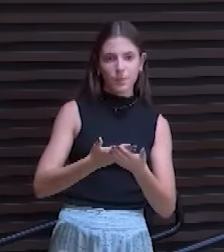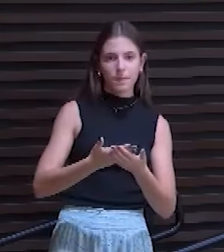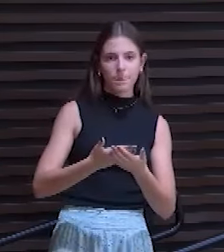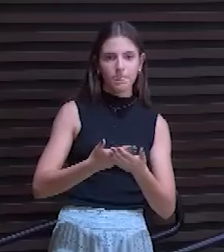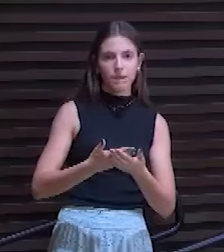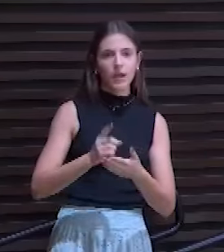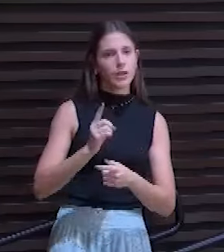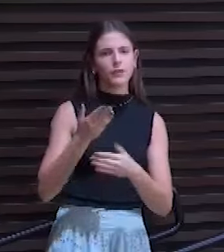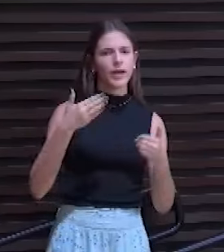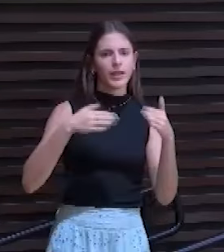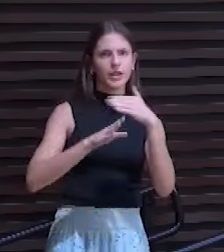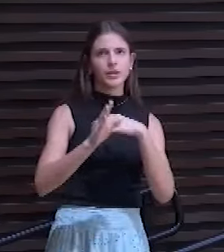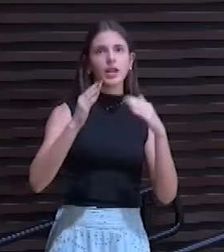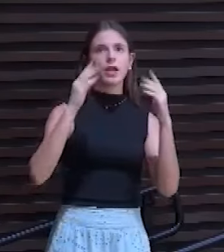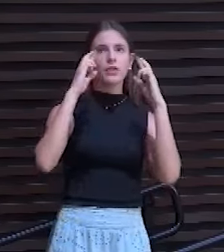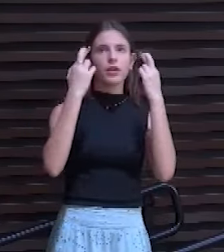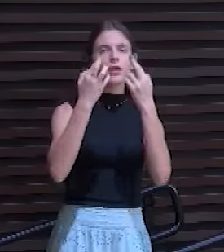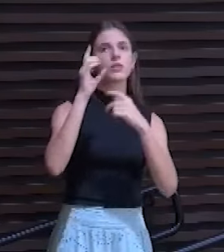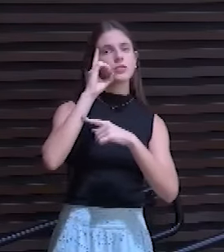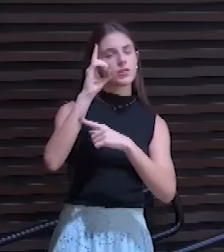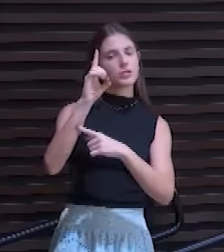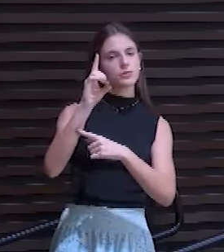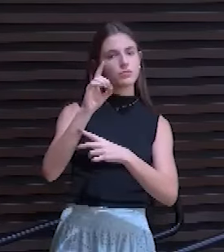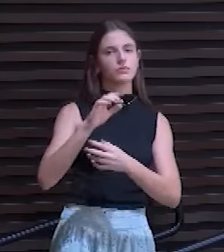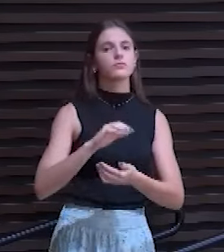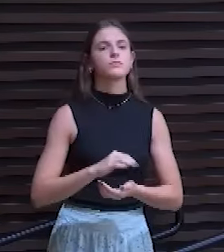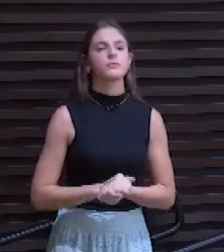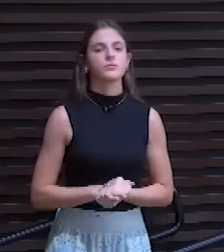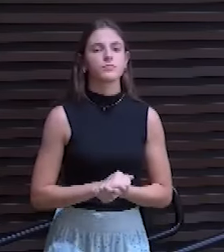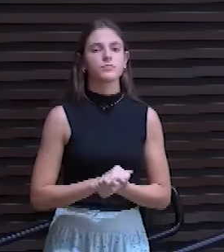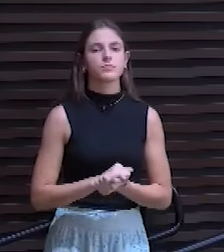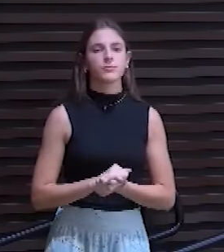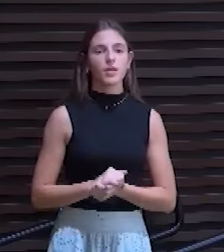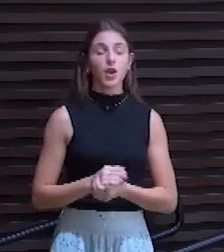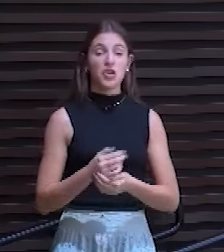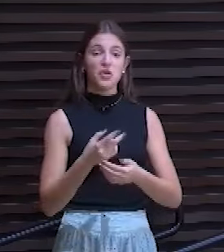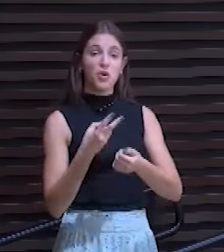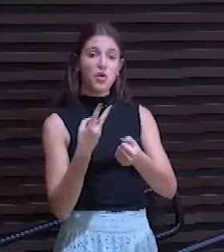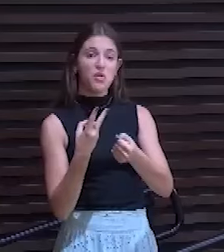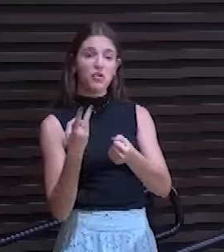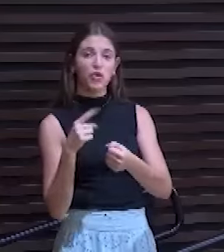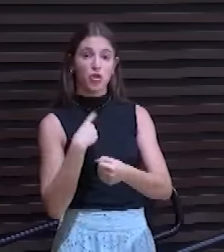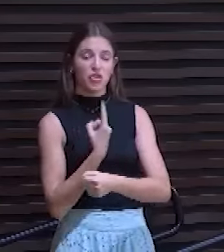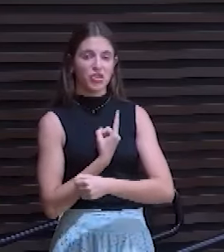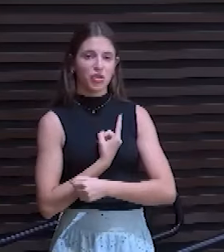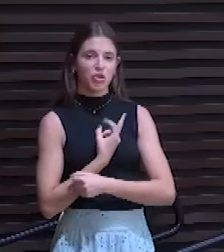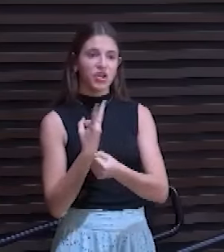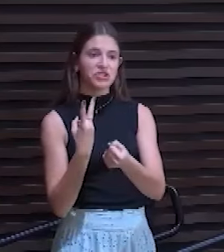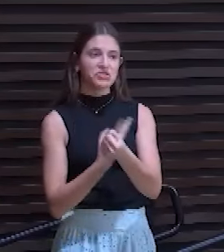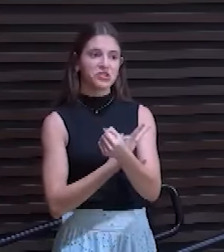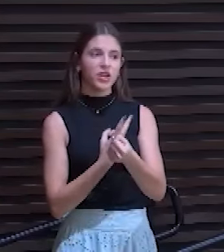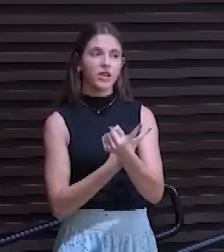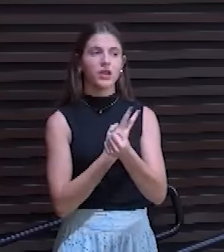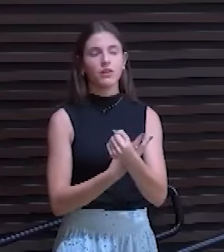nós, não nos dará juntamente com o filho todas as coisas? O problema meu e seu, sabe o que é?